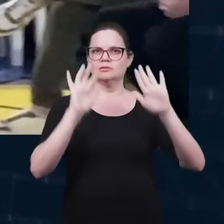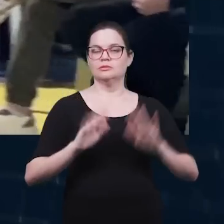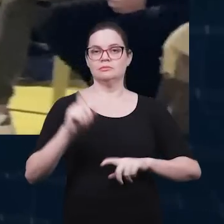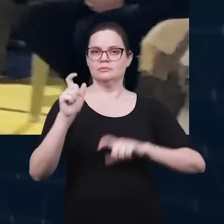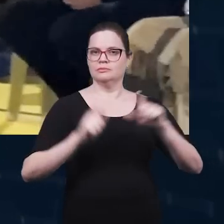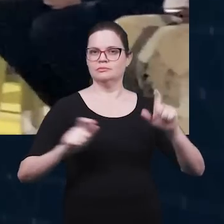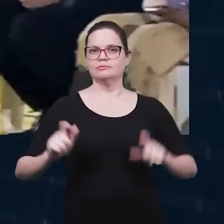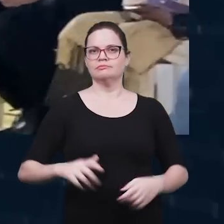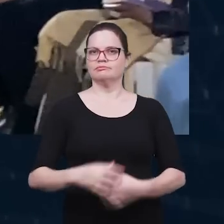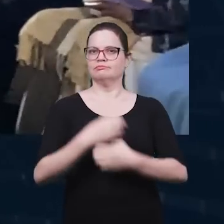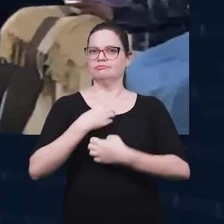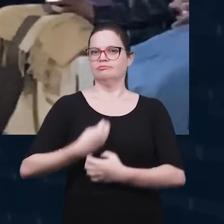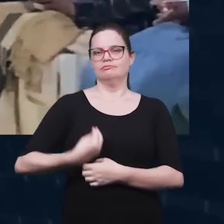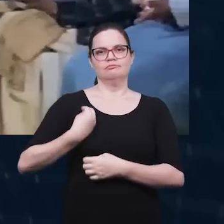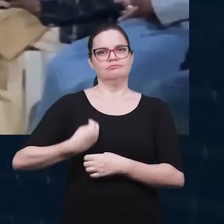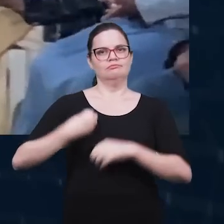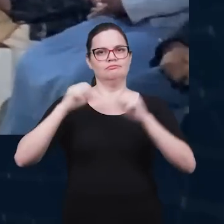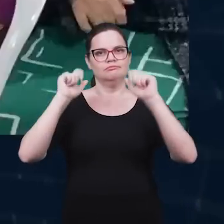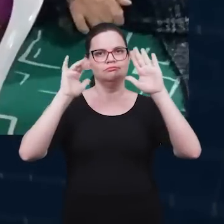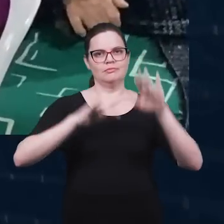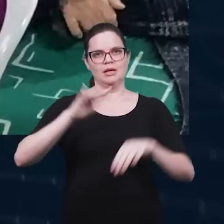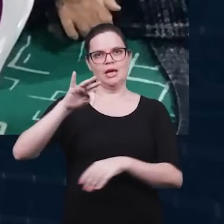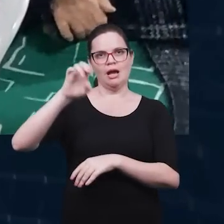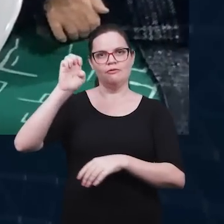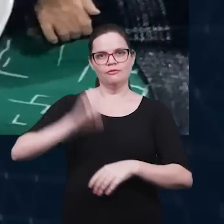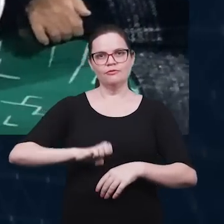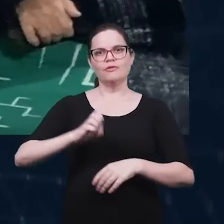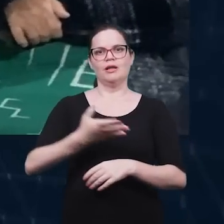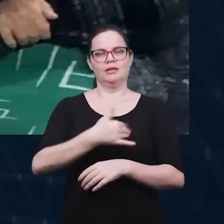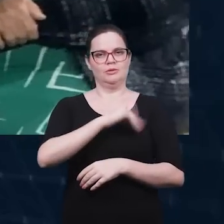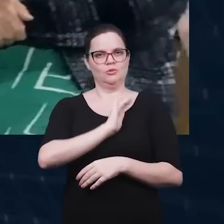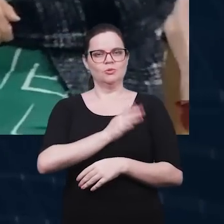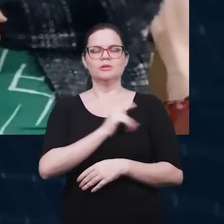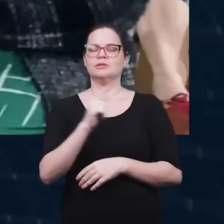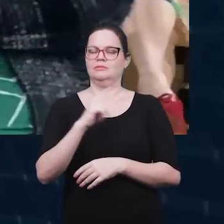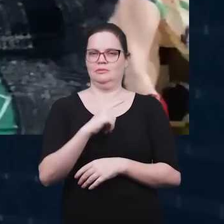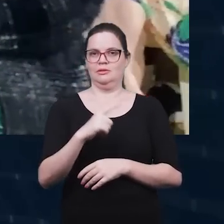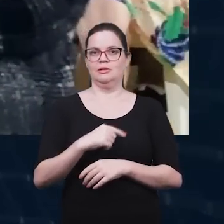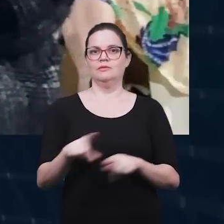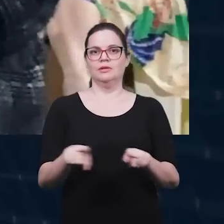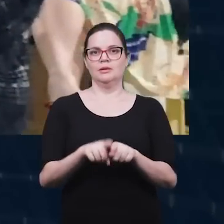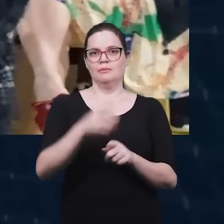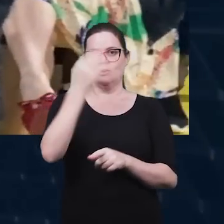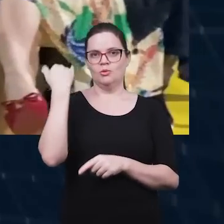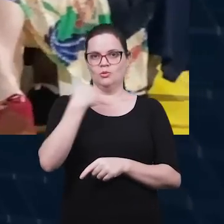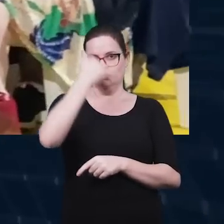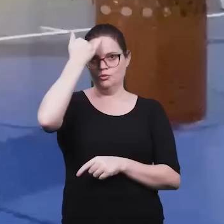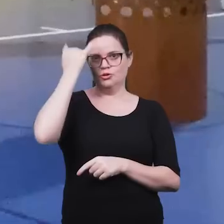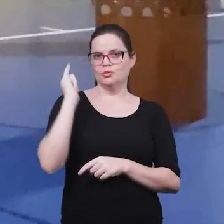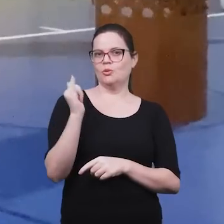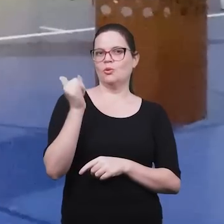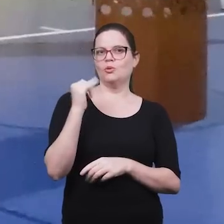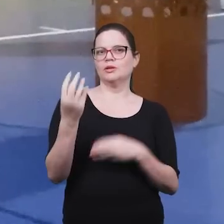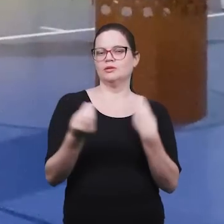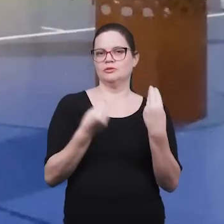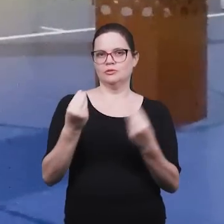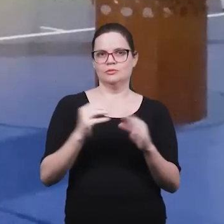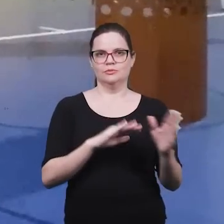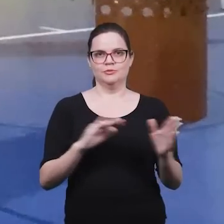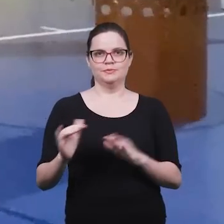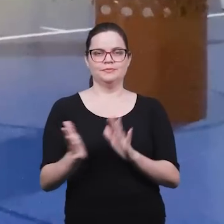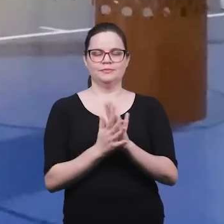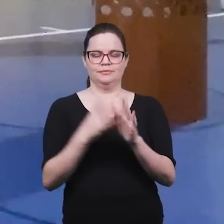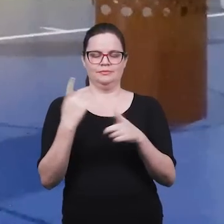foram tocadas e a semente da fé foi plantada. O ungido Guaraci nos conta um pouco mais sobre esse dia. Louvado